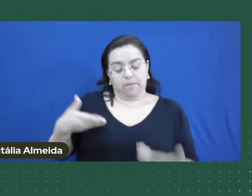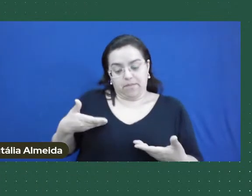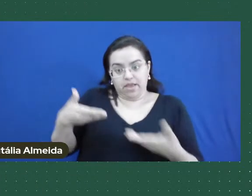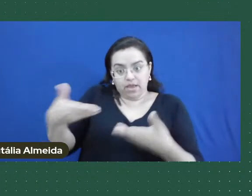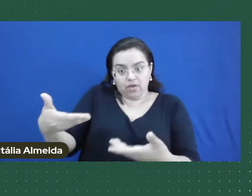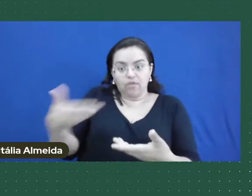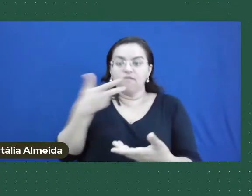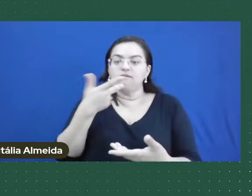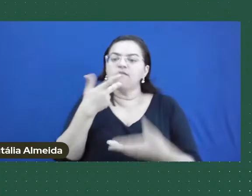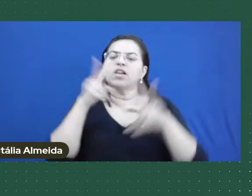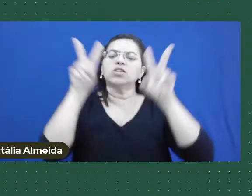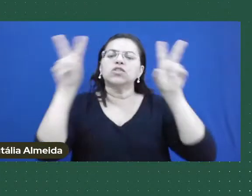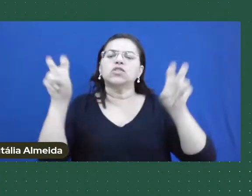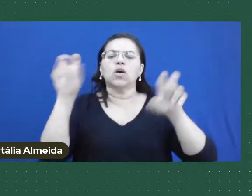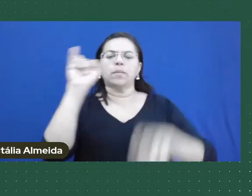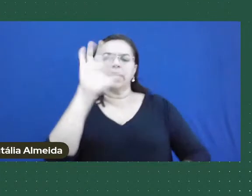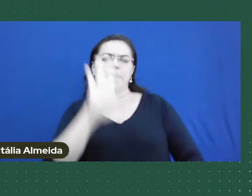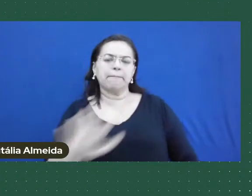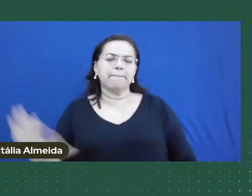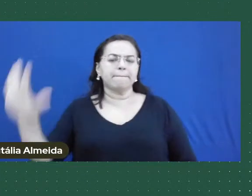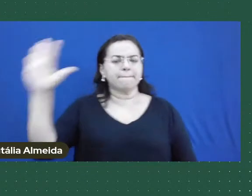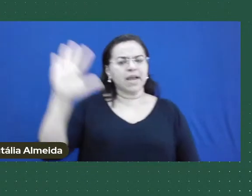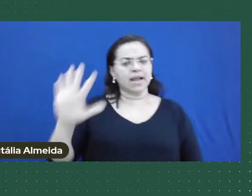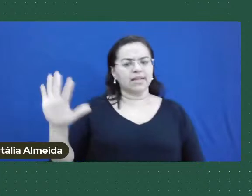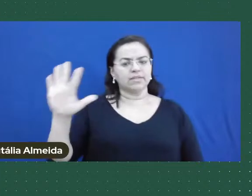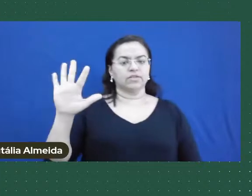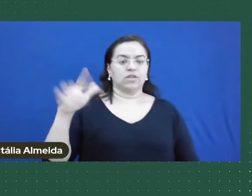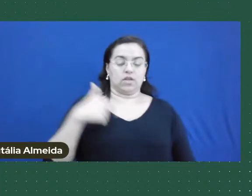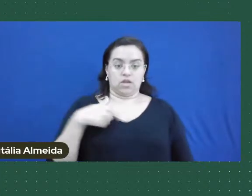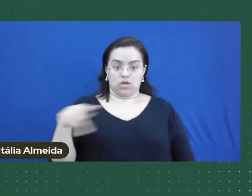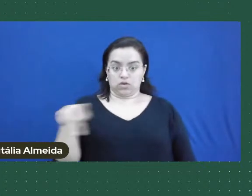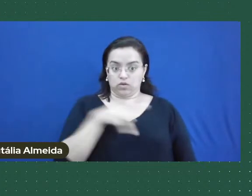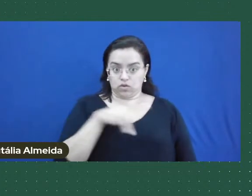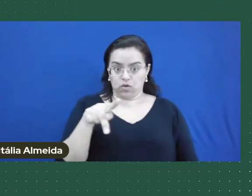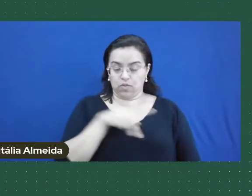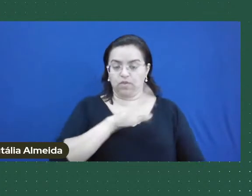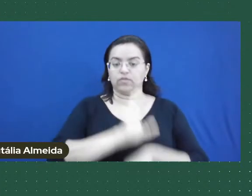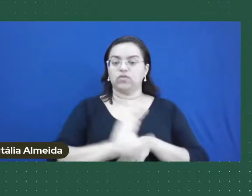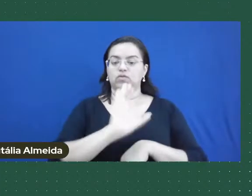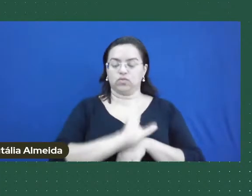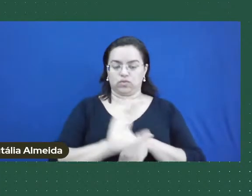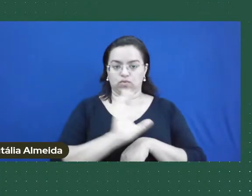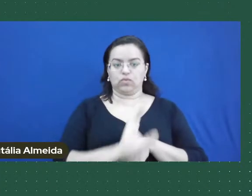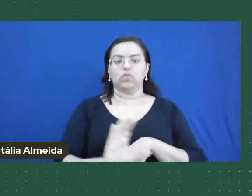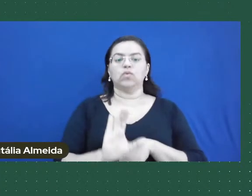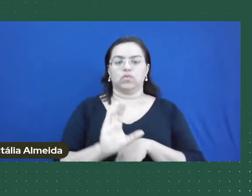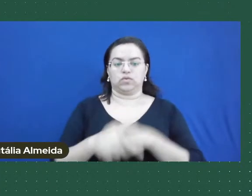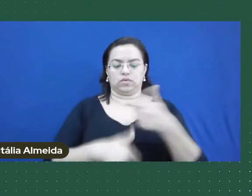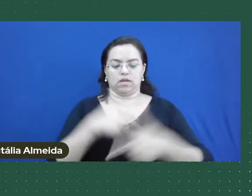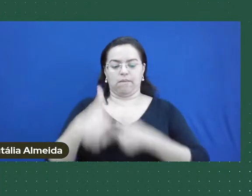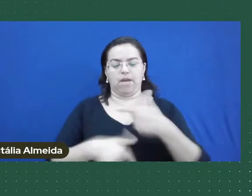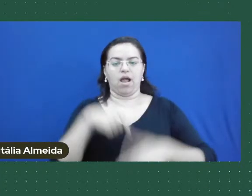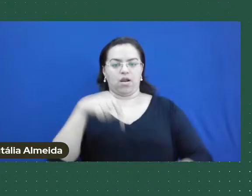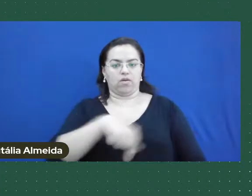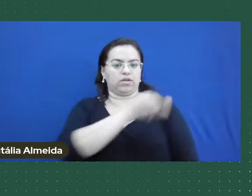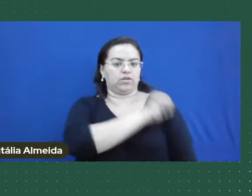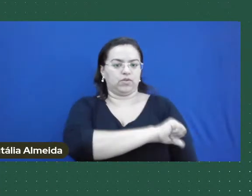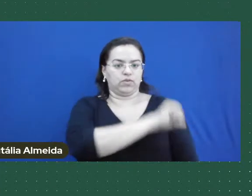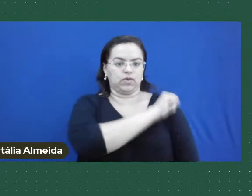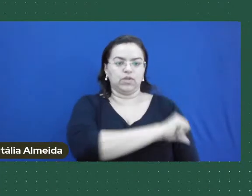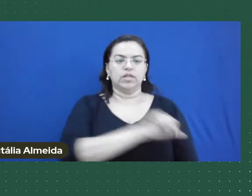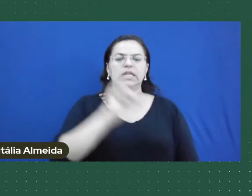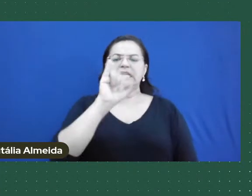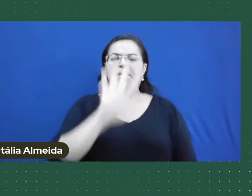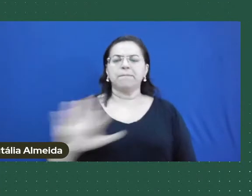imagem. Eu sou professor de audiovisual no curso de arquivologia, trabalho com imagem há